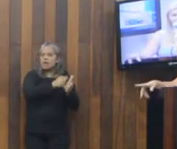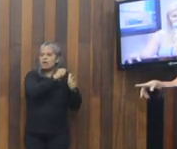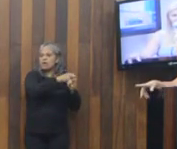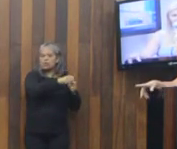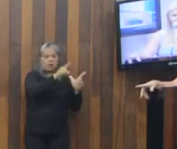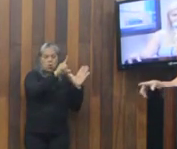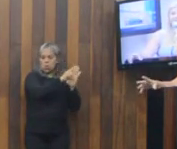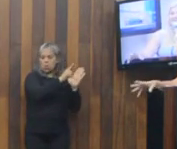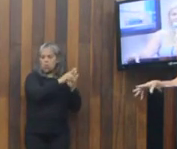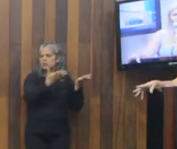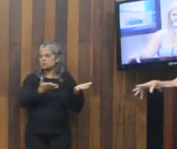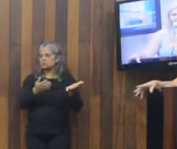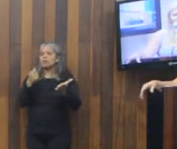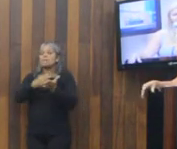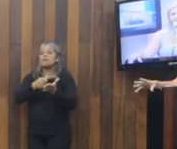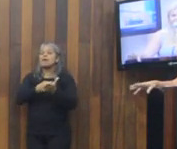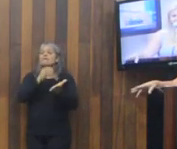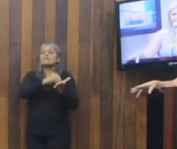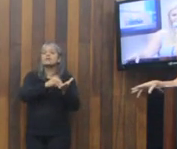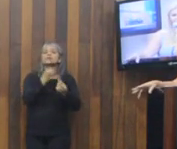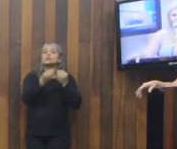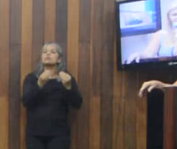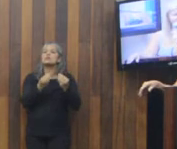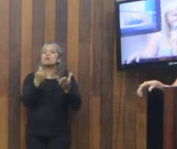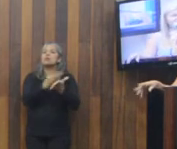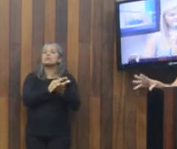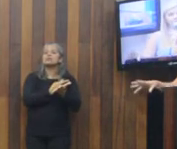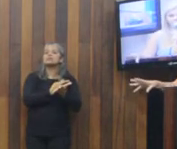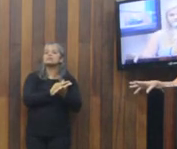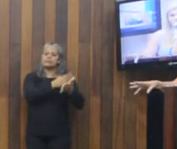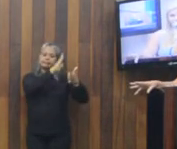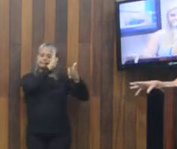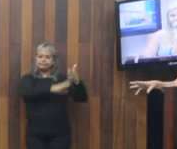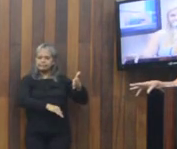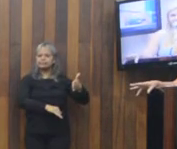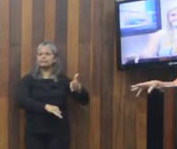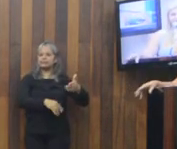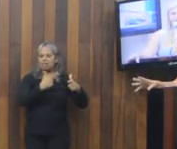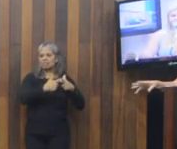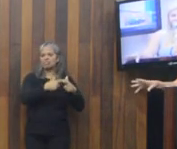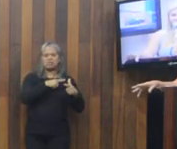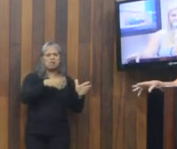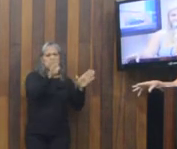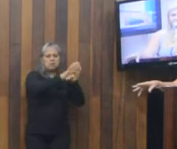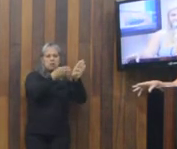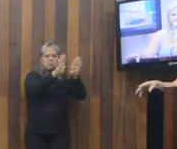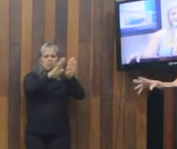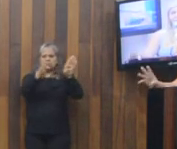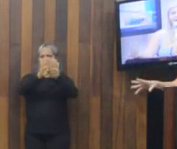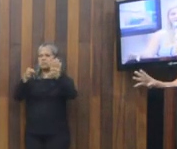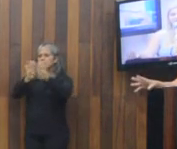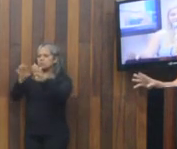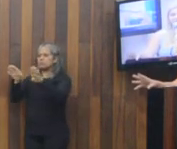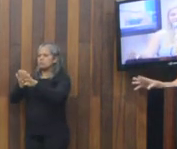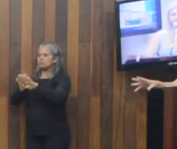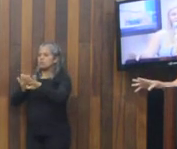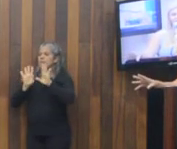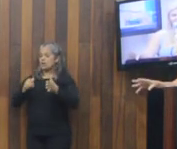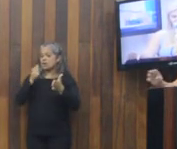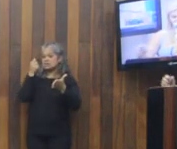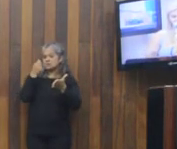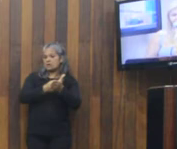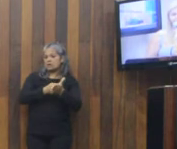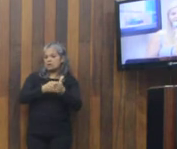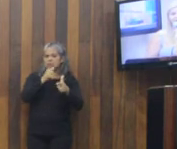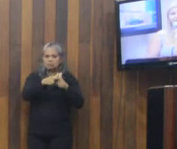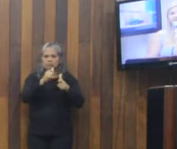paga o aluguel, simplesmente, você vai para a rua, porque você vai ver um monte de lojas aí que estão fechadas, mas os aluguéis não